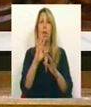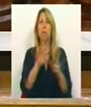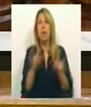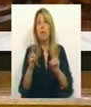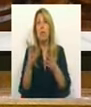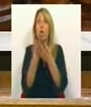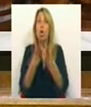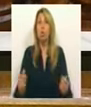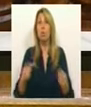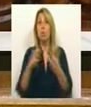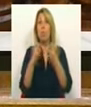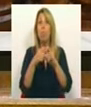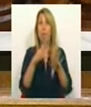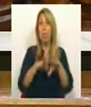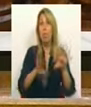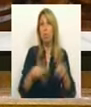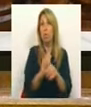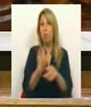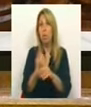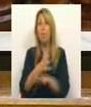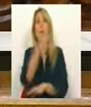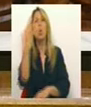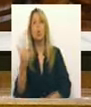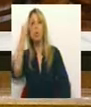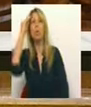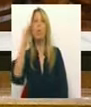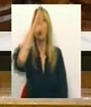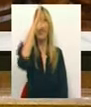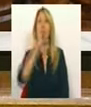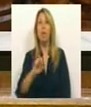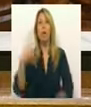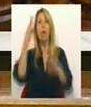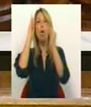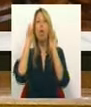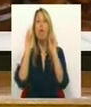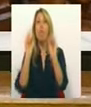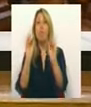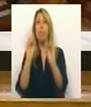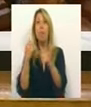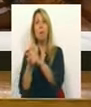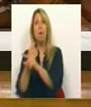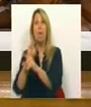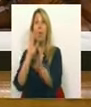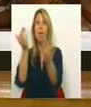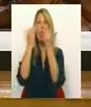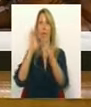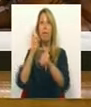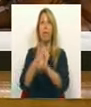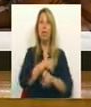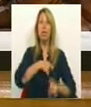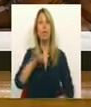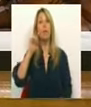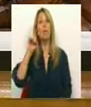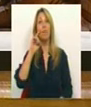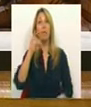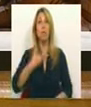consumo, e o segundo recomenda ao Governo a assunção de medidas de formação, informação, fiscalização, de defesa dos